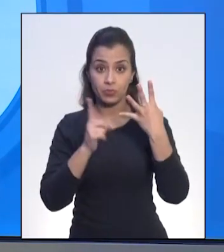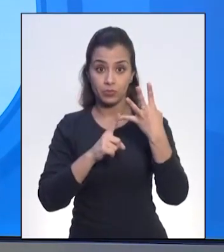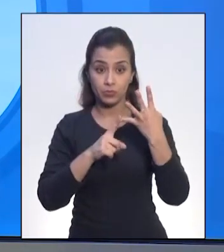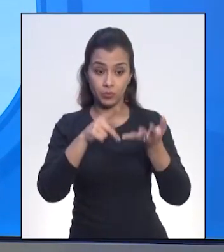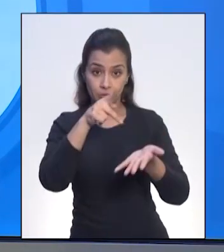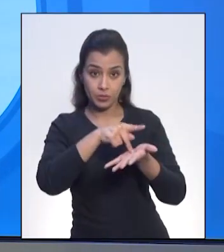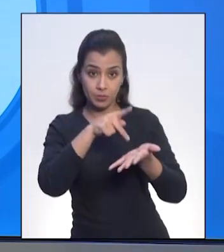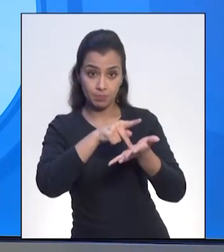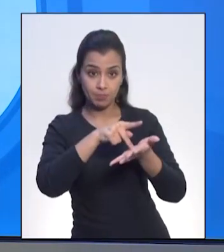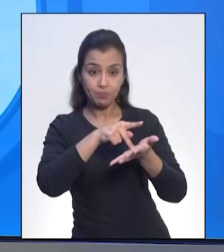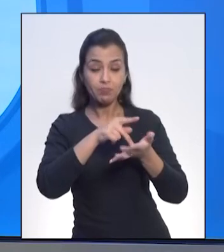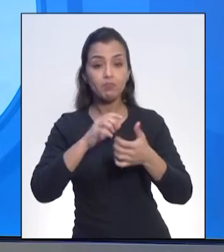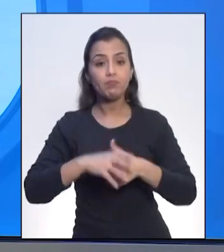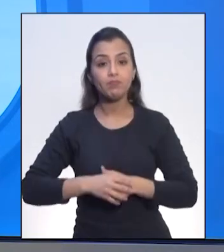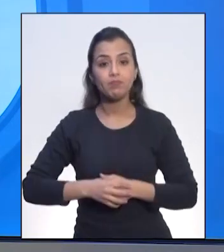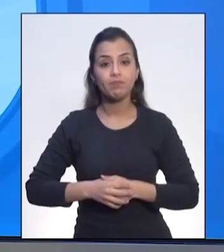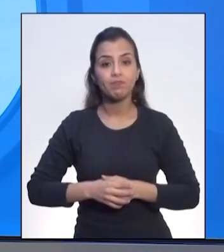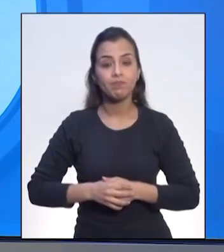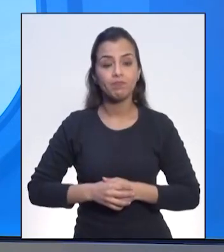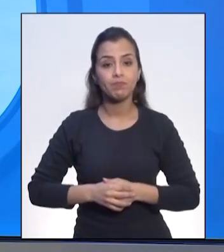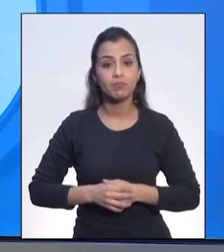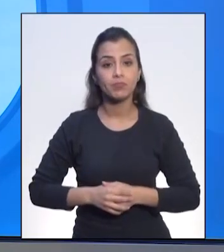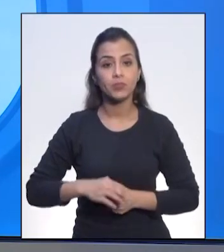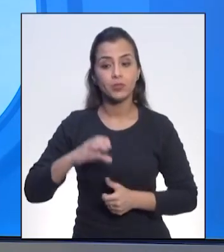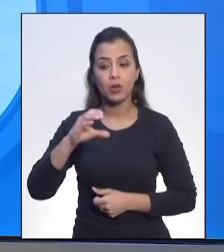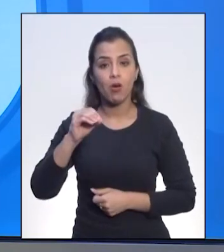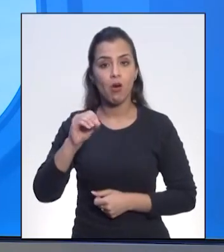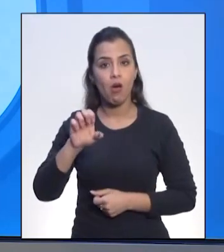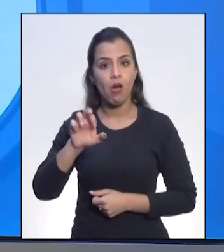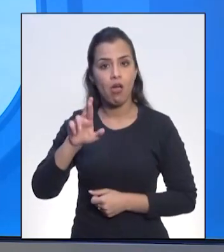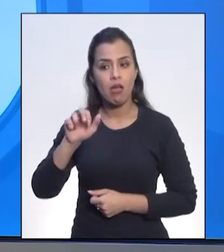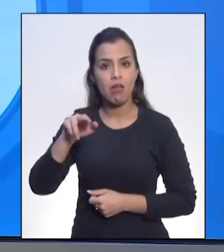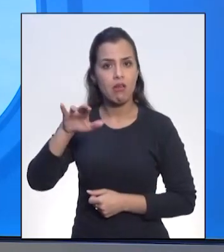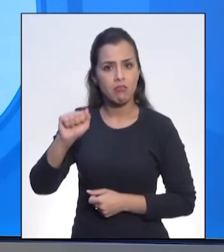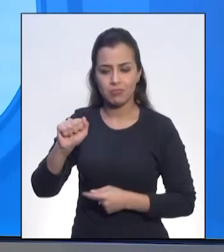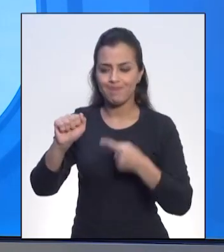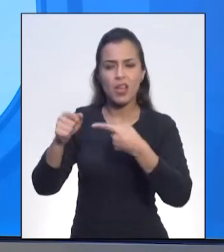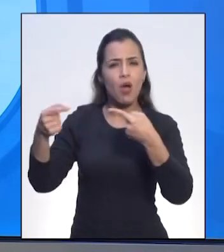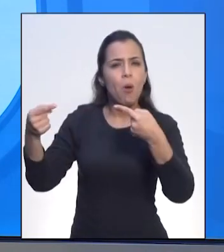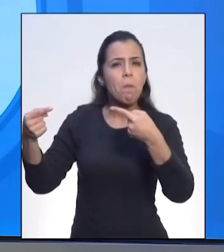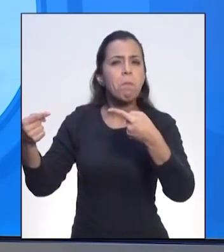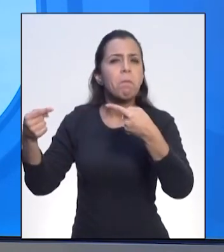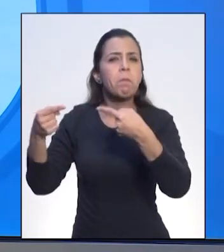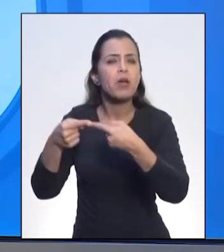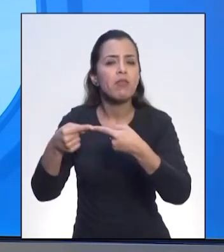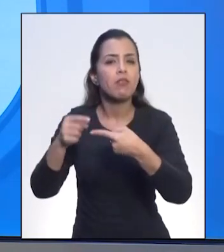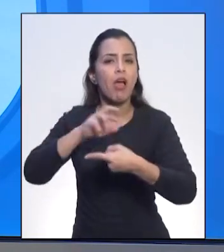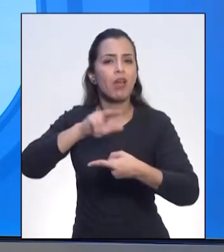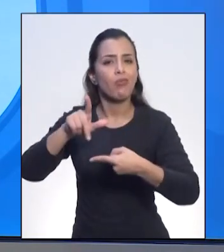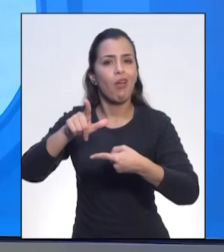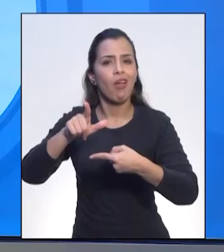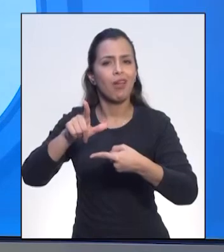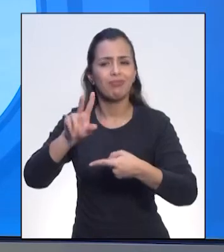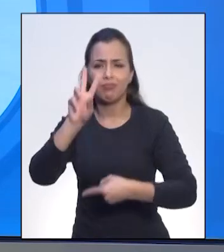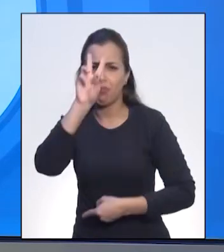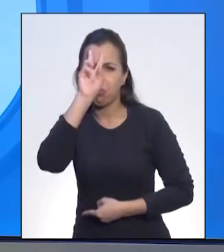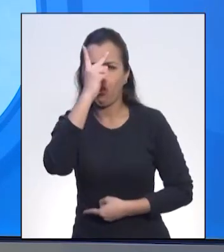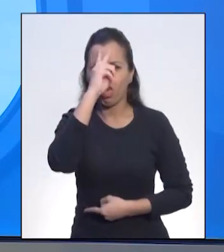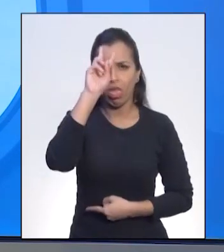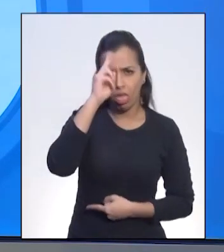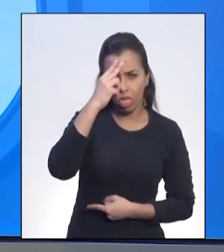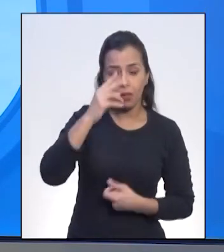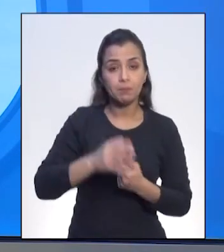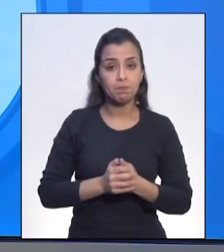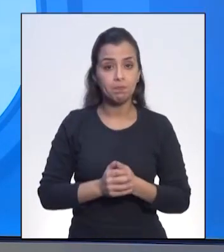verdade. Verdade como coerência. Algo que faz sentido, algo que não é contraditório. E a